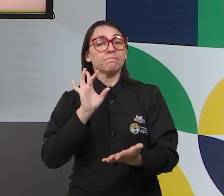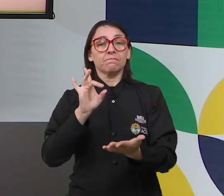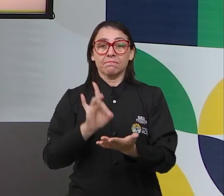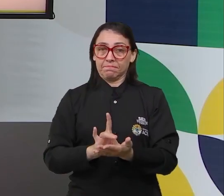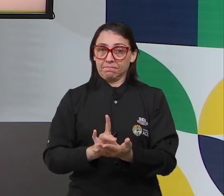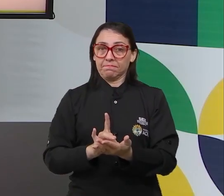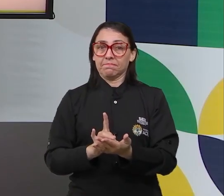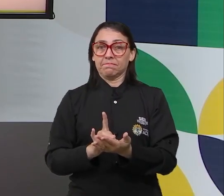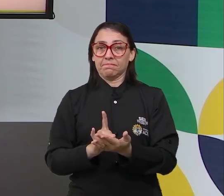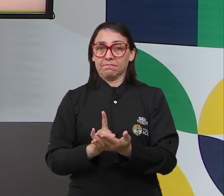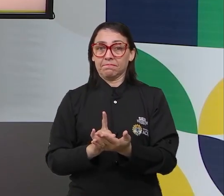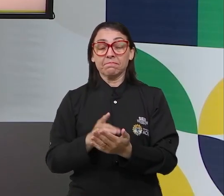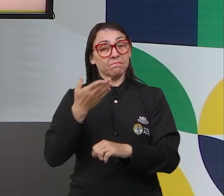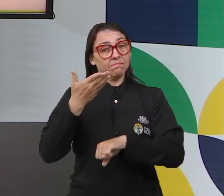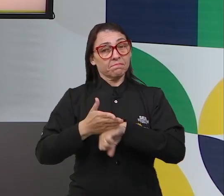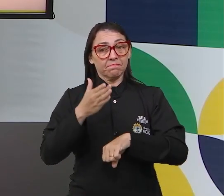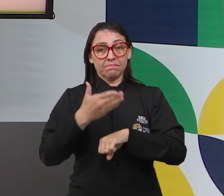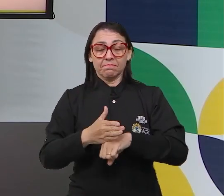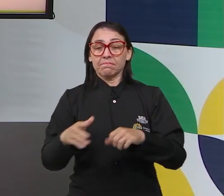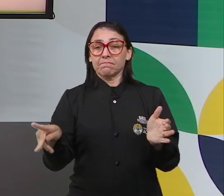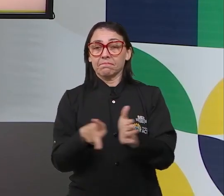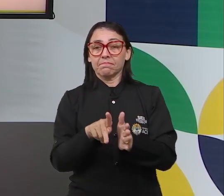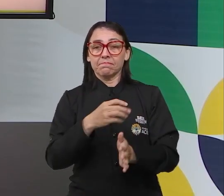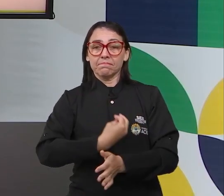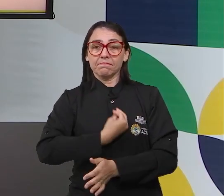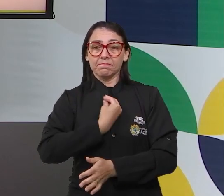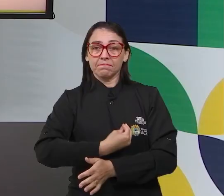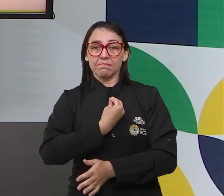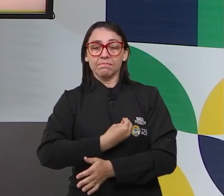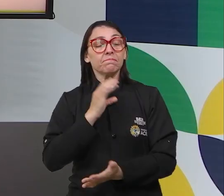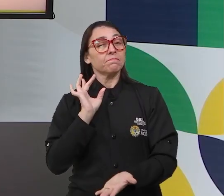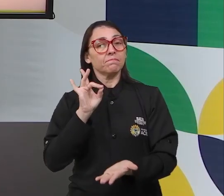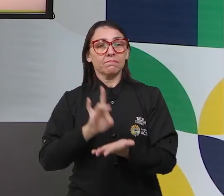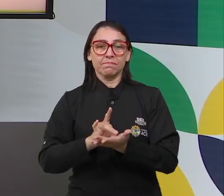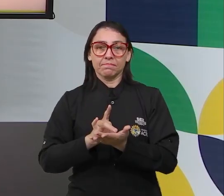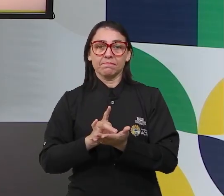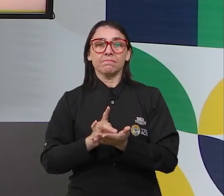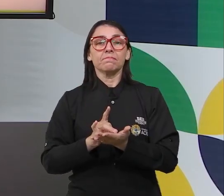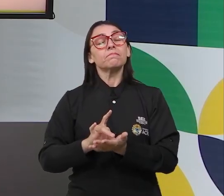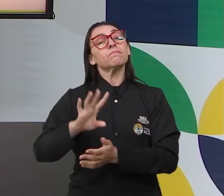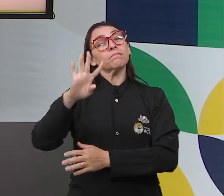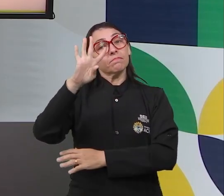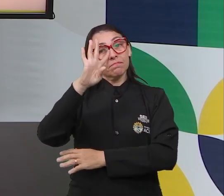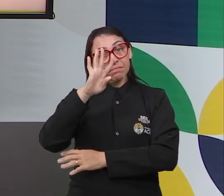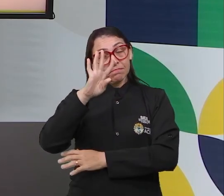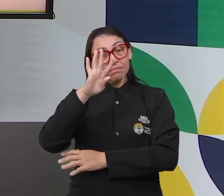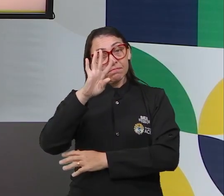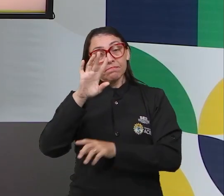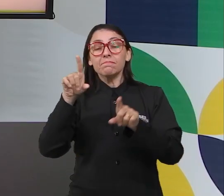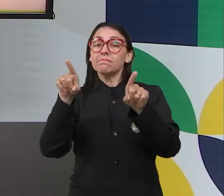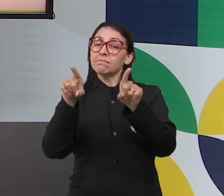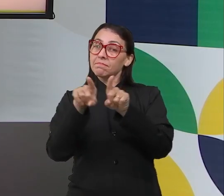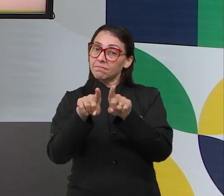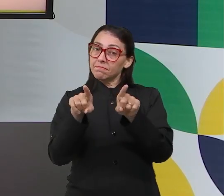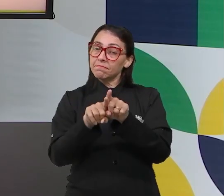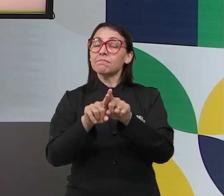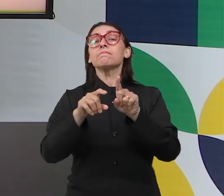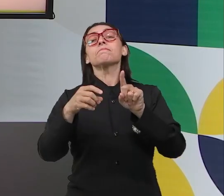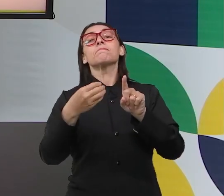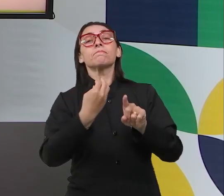Então, ele chama de um ensaio para a vida real. Então, esse espectador, ele é um espectador, porque ao mesmo tempo que